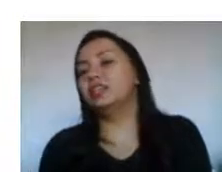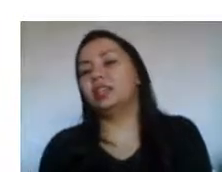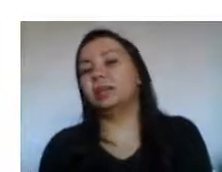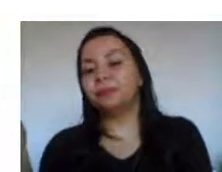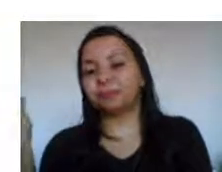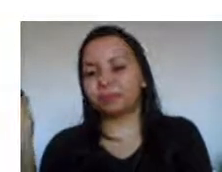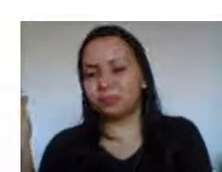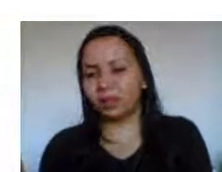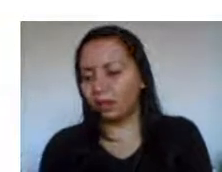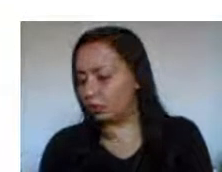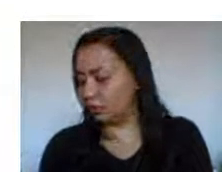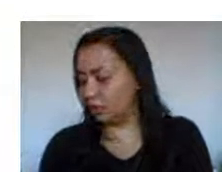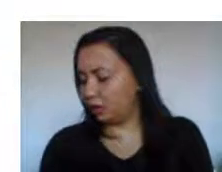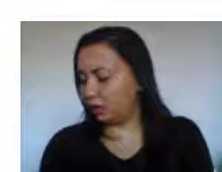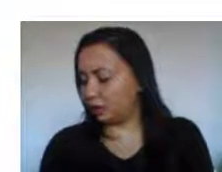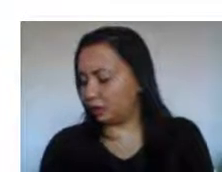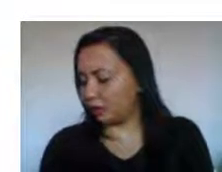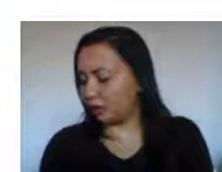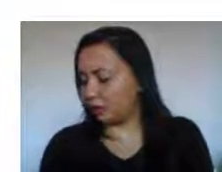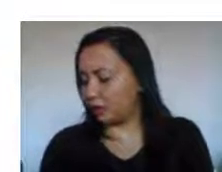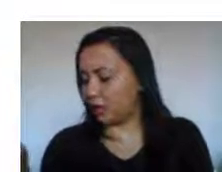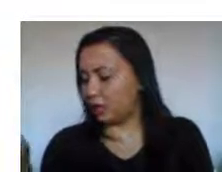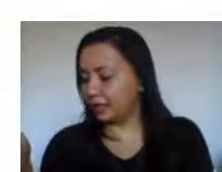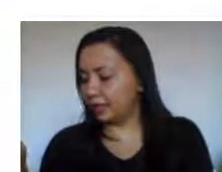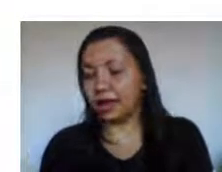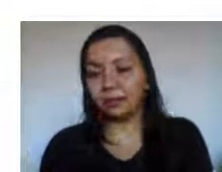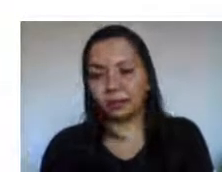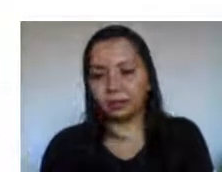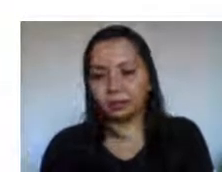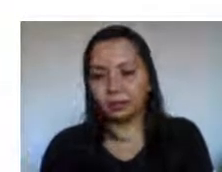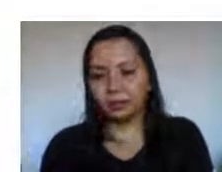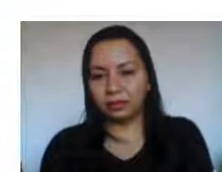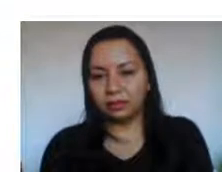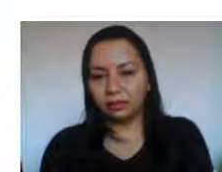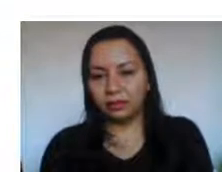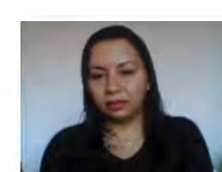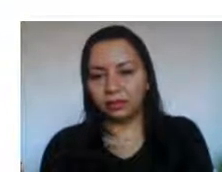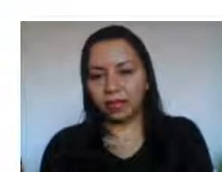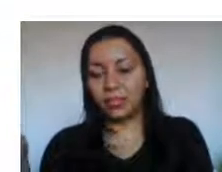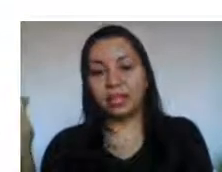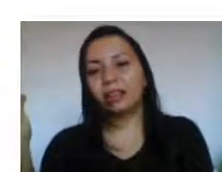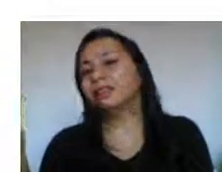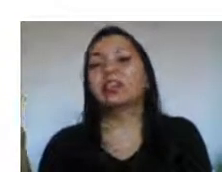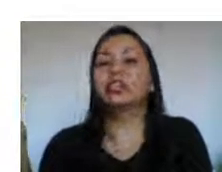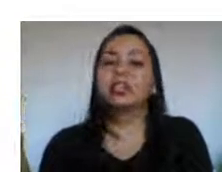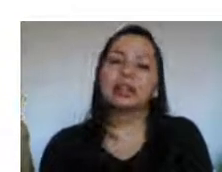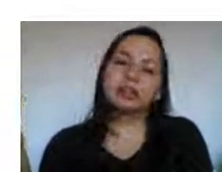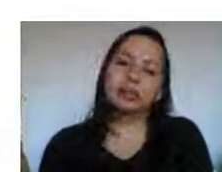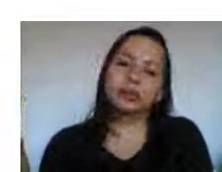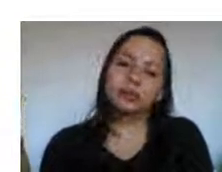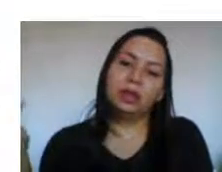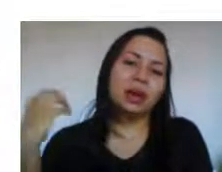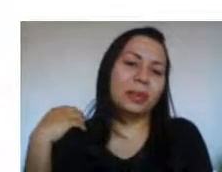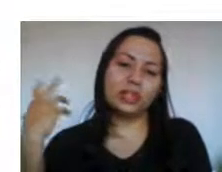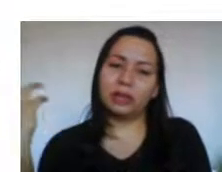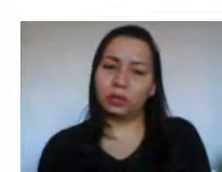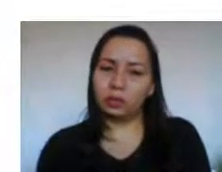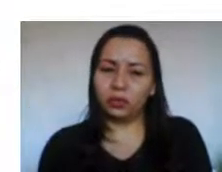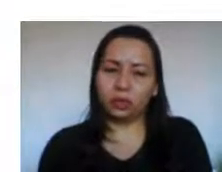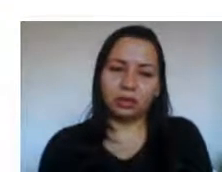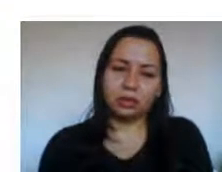retirada de espécies, a retirada da mata, a retirada da vegetação